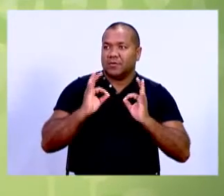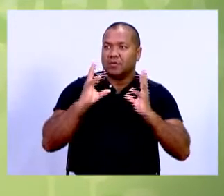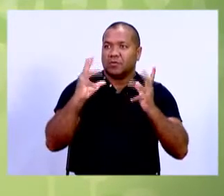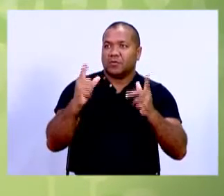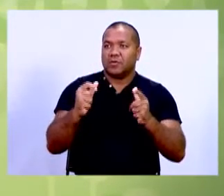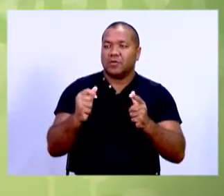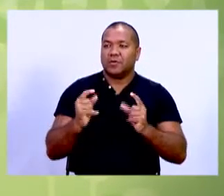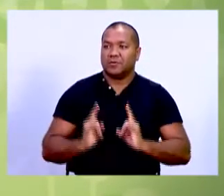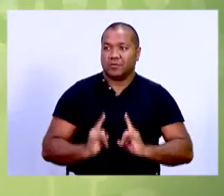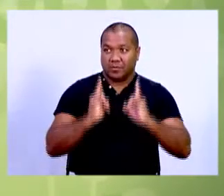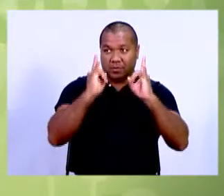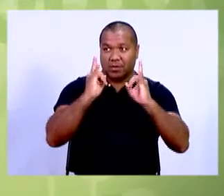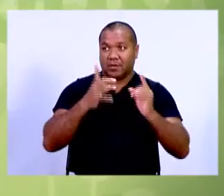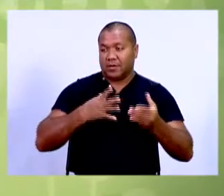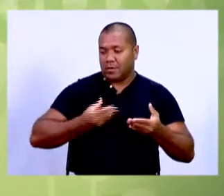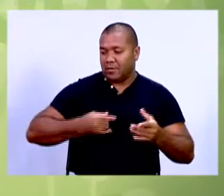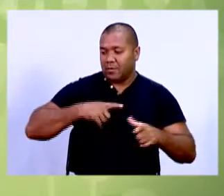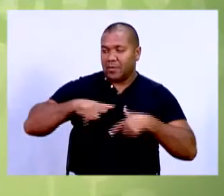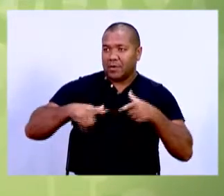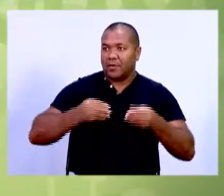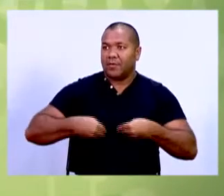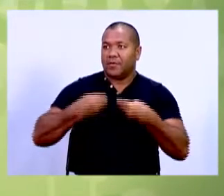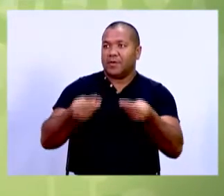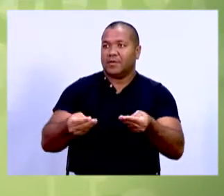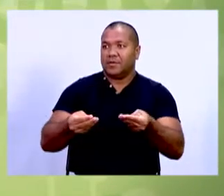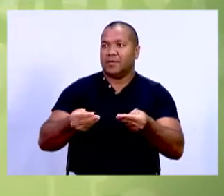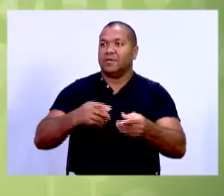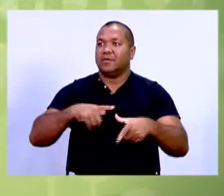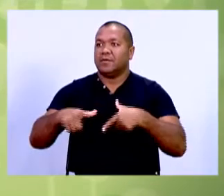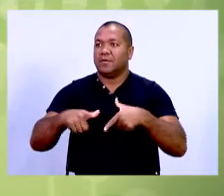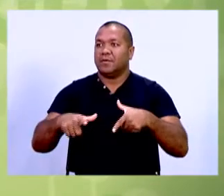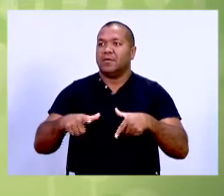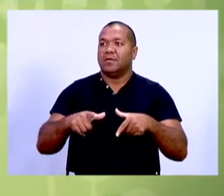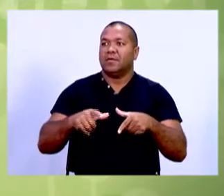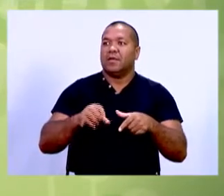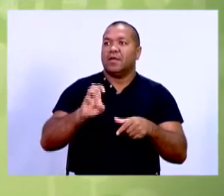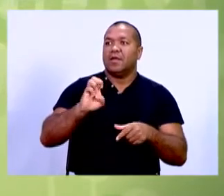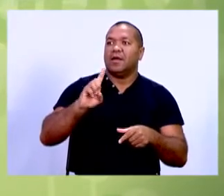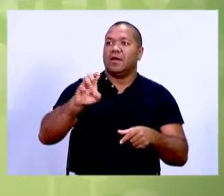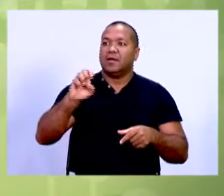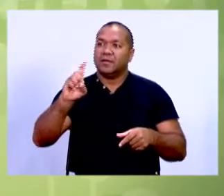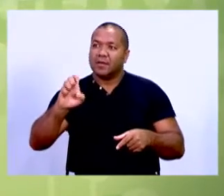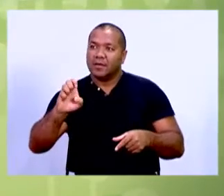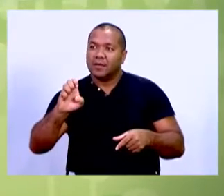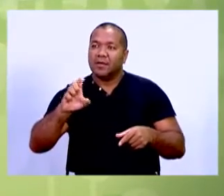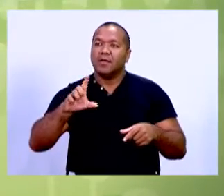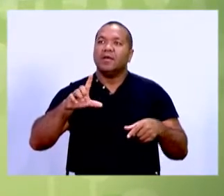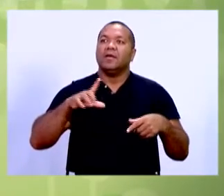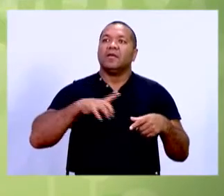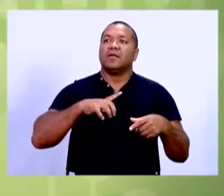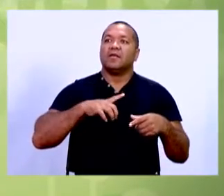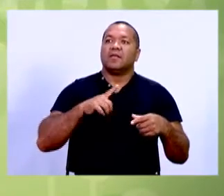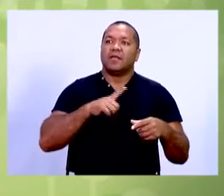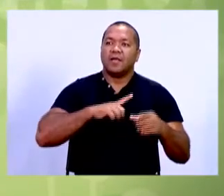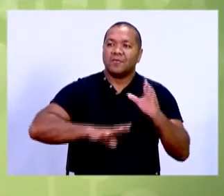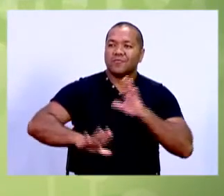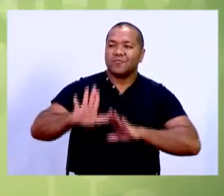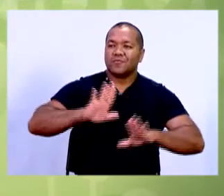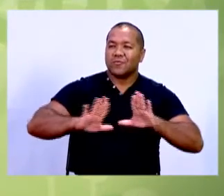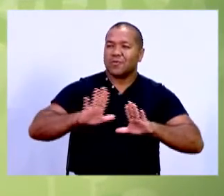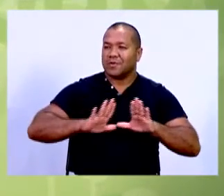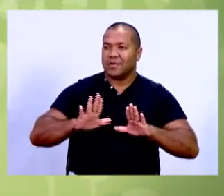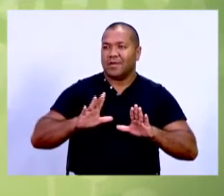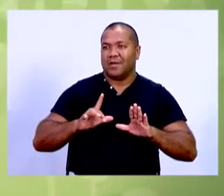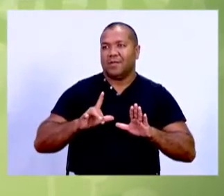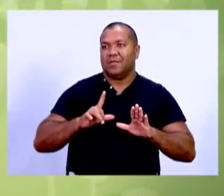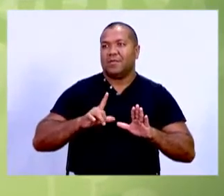que temos aqui para oferecer o trabalho na modalidade EAD, que há realmente um cuidado, um zelo muito